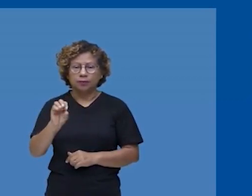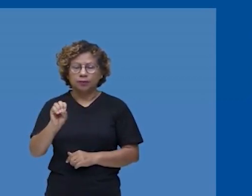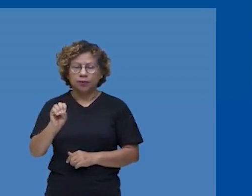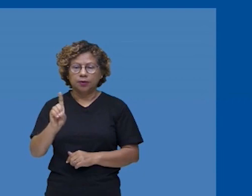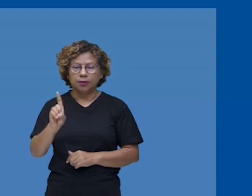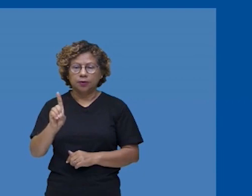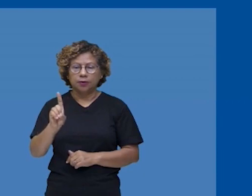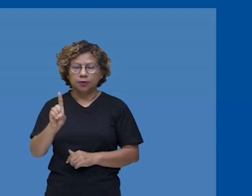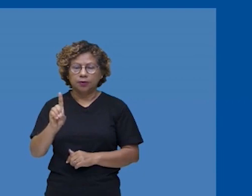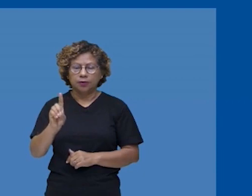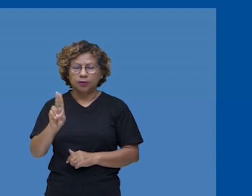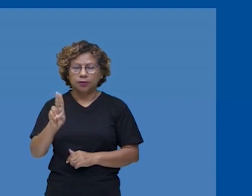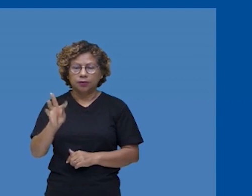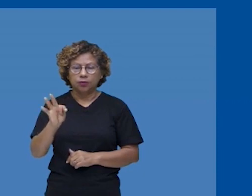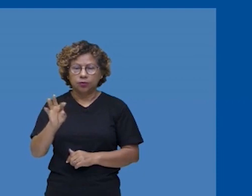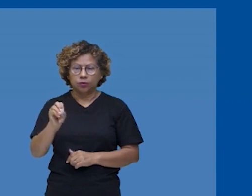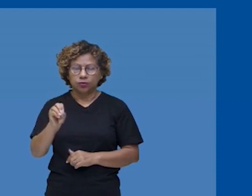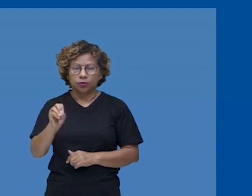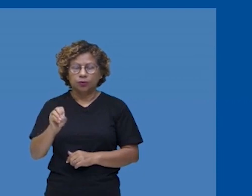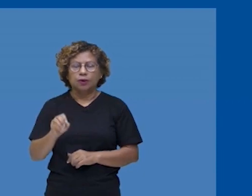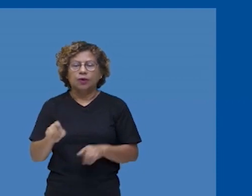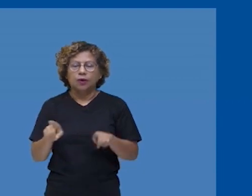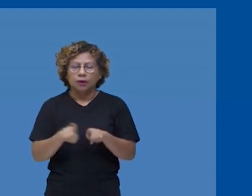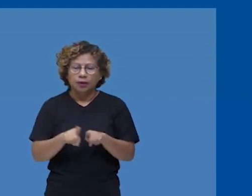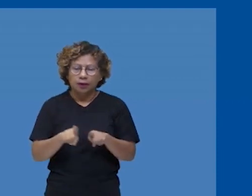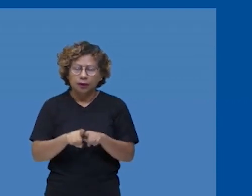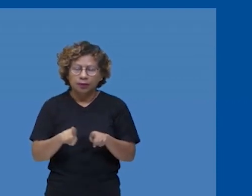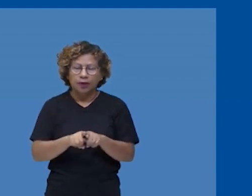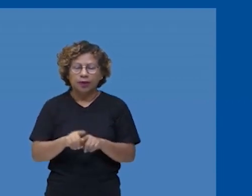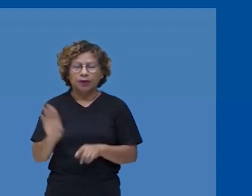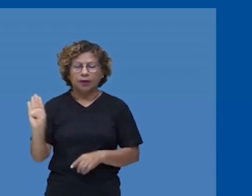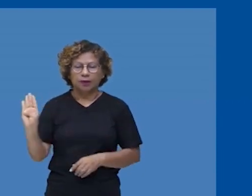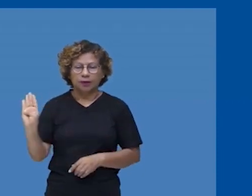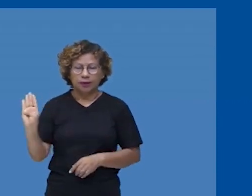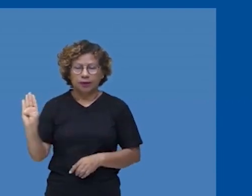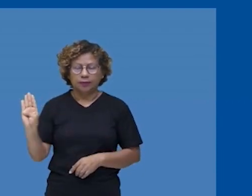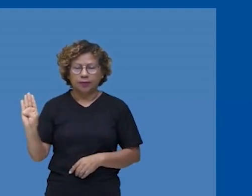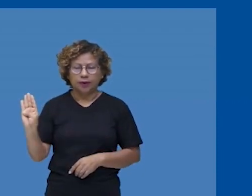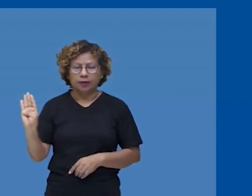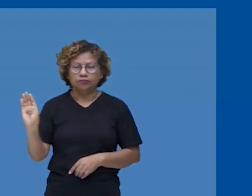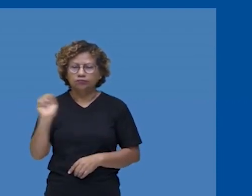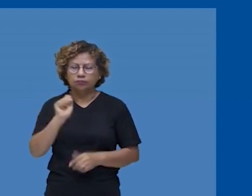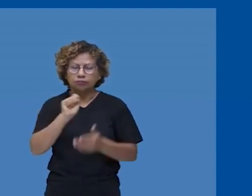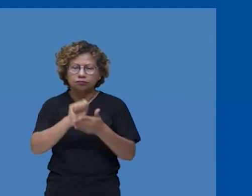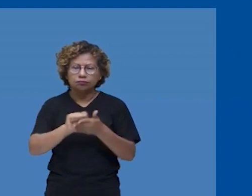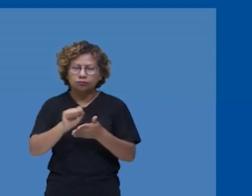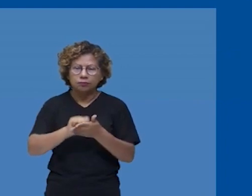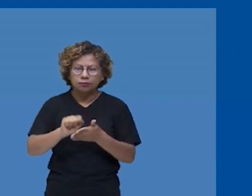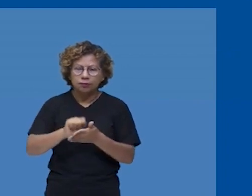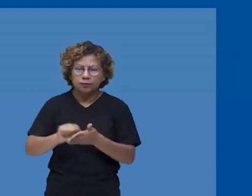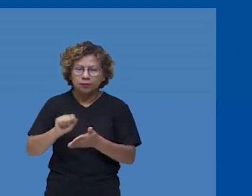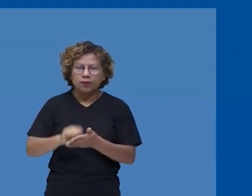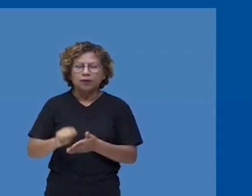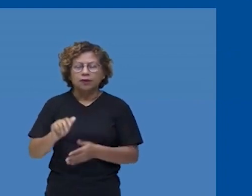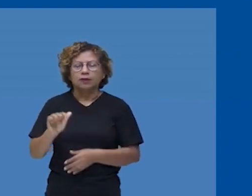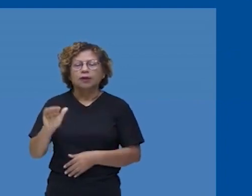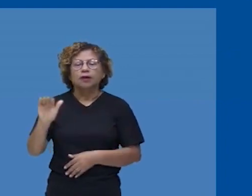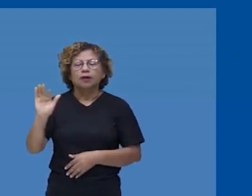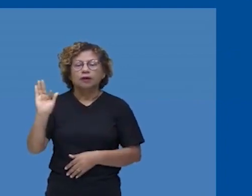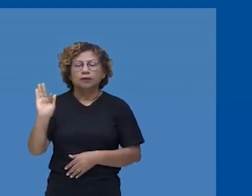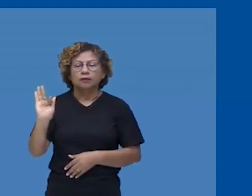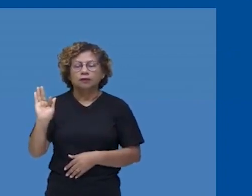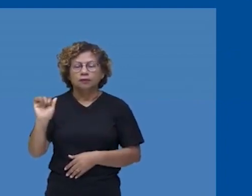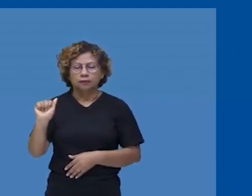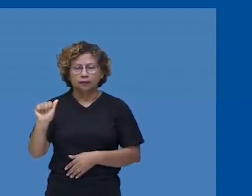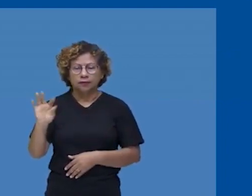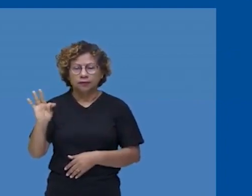Nesse caso, na letra B, também temos dois fatores. Então, fator e o fator. E o resultado